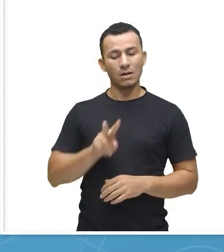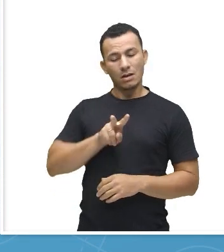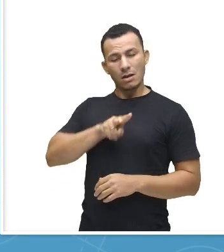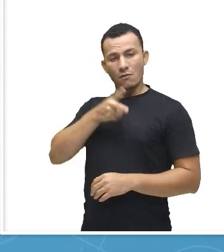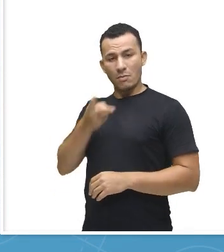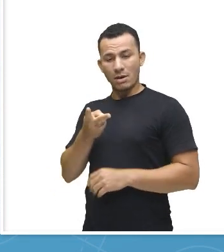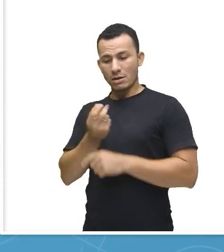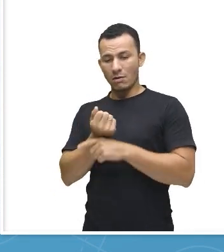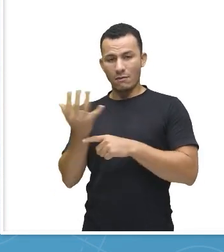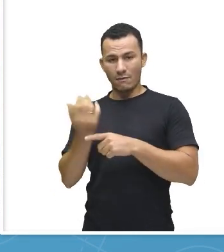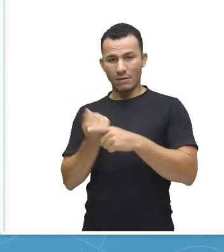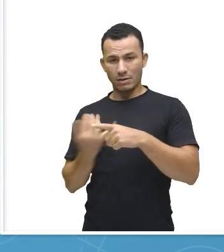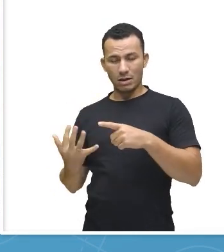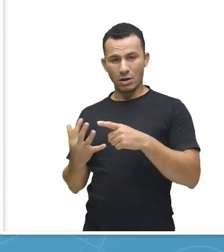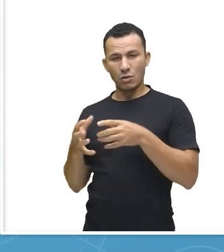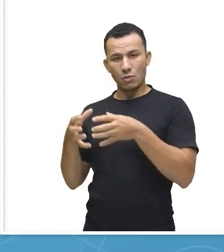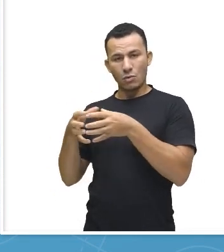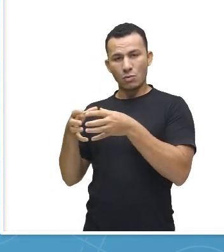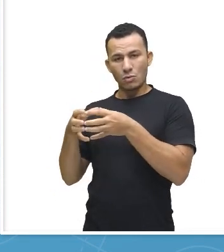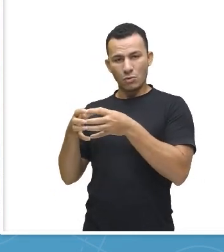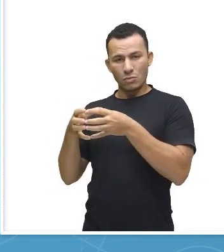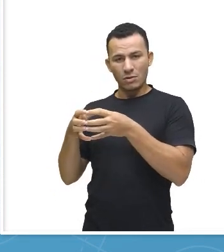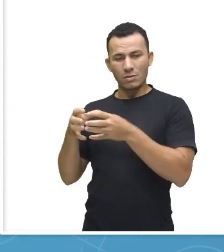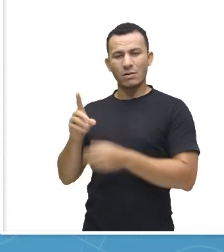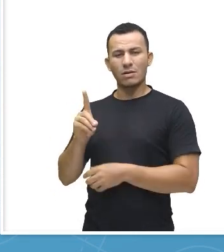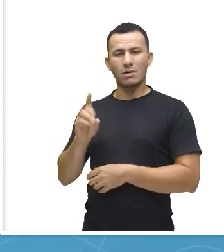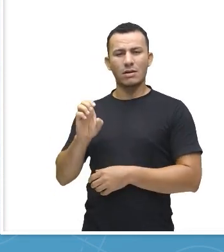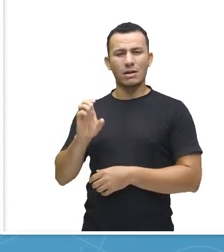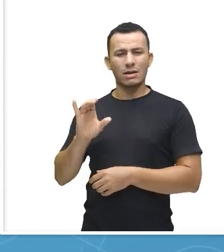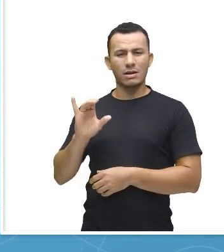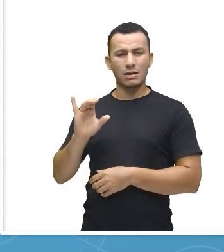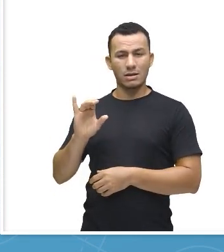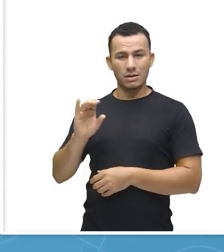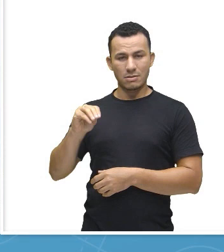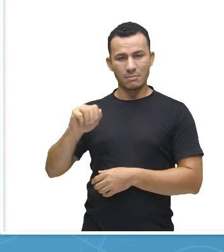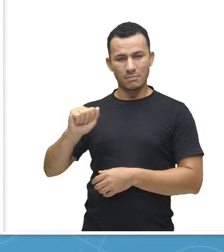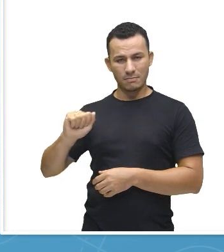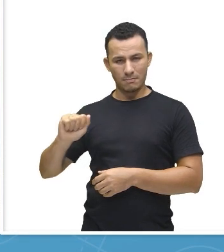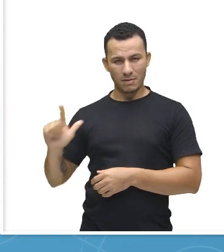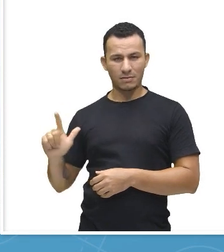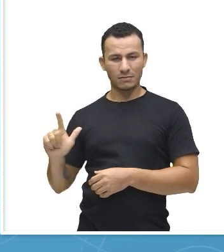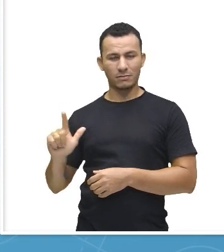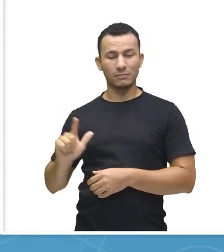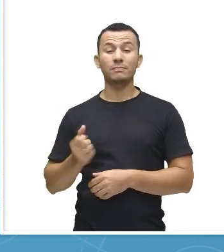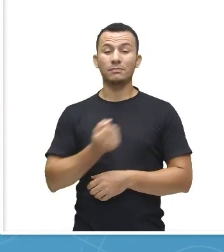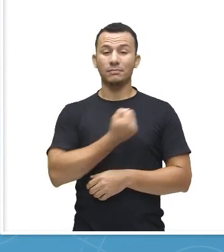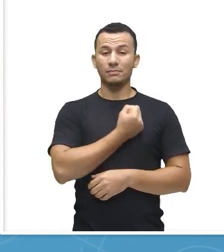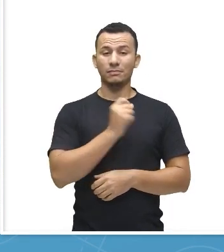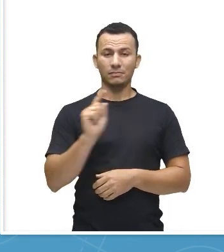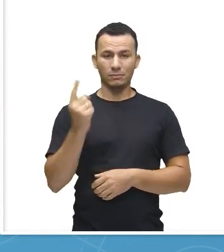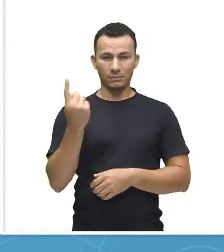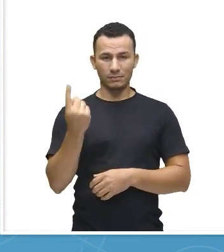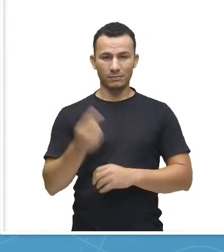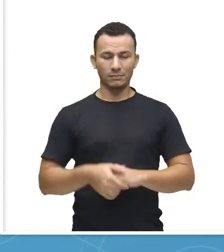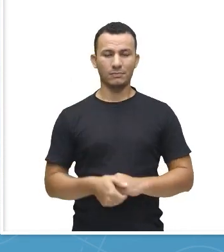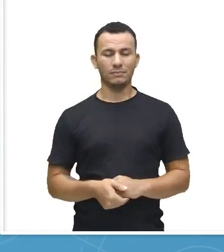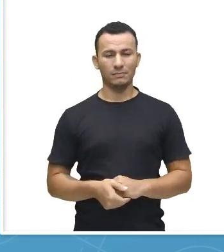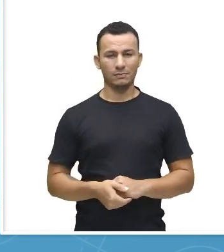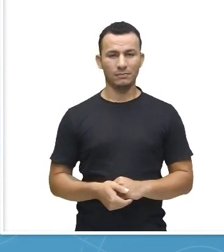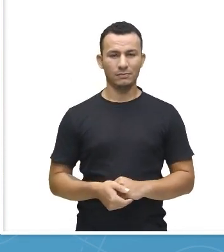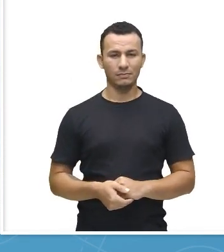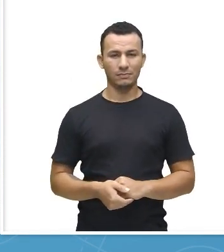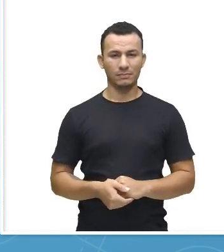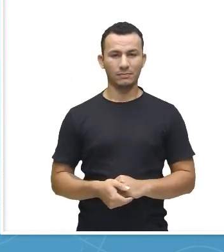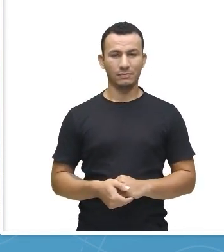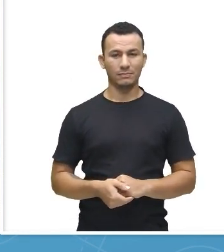de fração em número decimal, nossa aula 16. Vamos aí para nossa primeira questão.